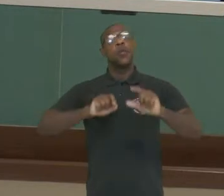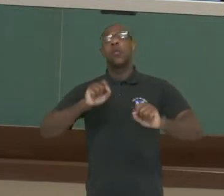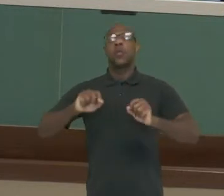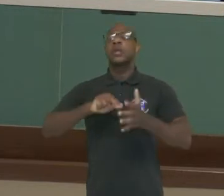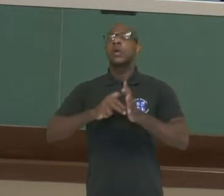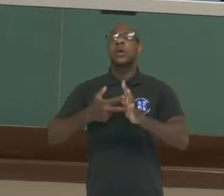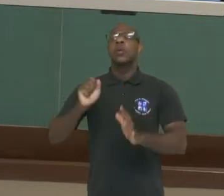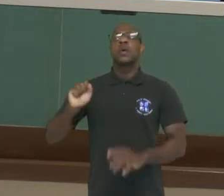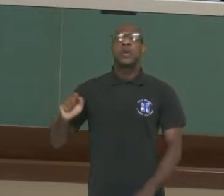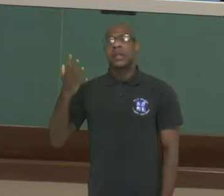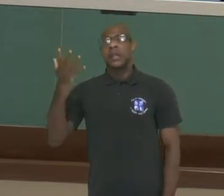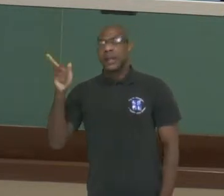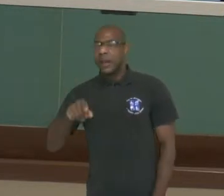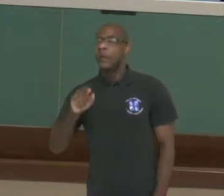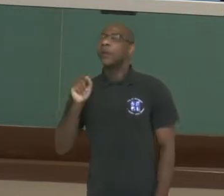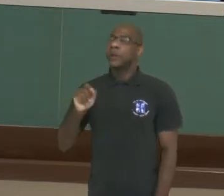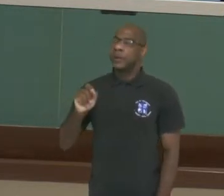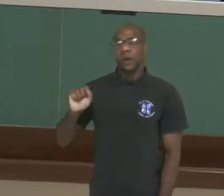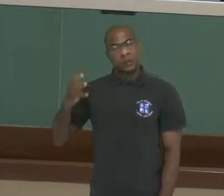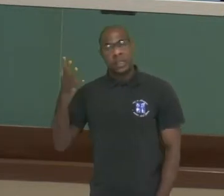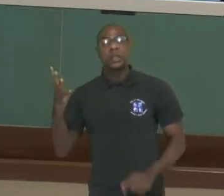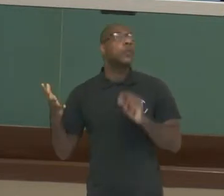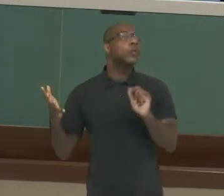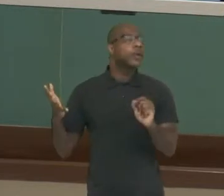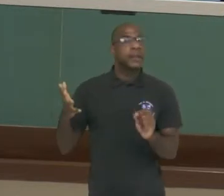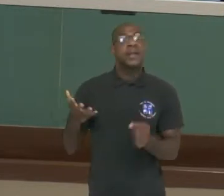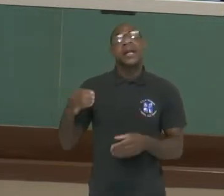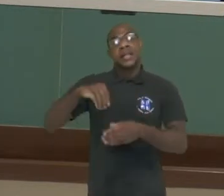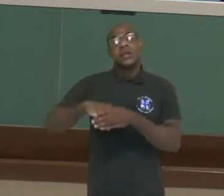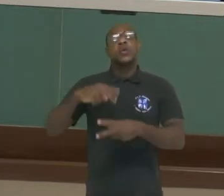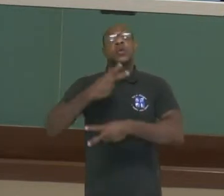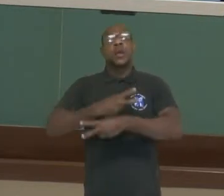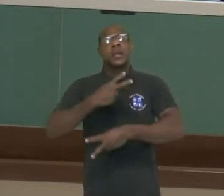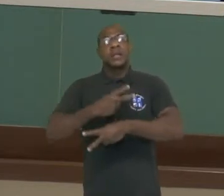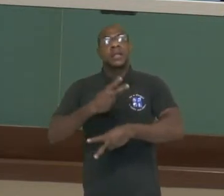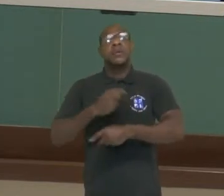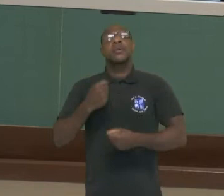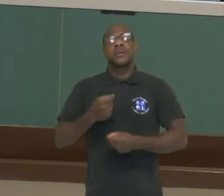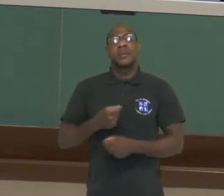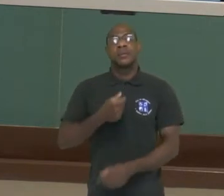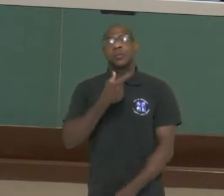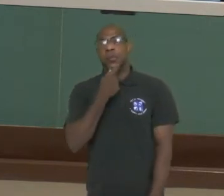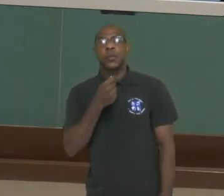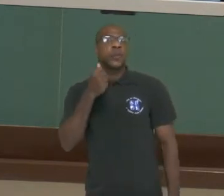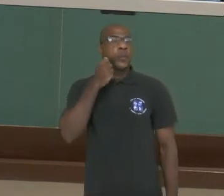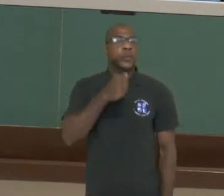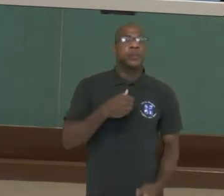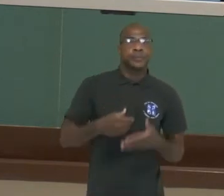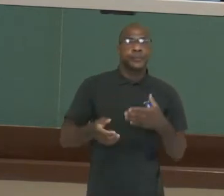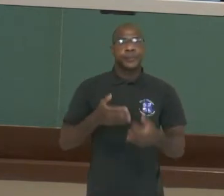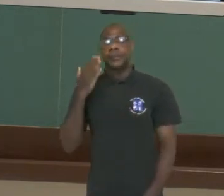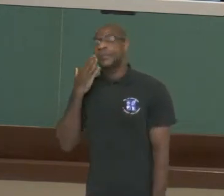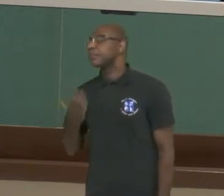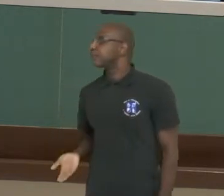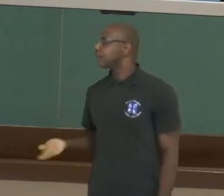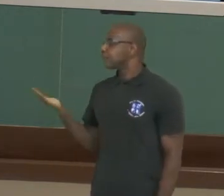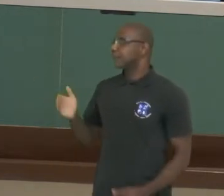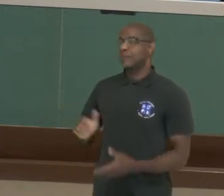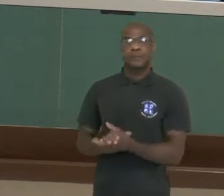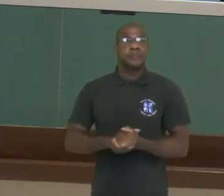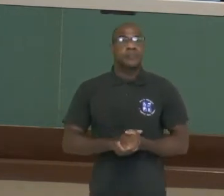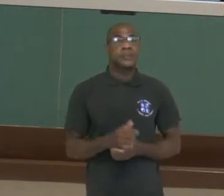síndrome especificamente ocorre nos cromossomos sexuais. Então, aqui,